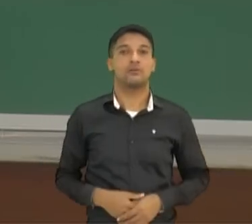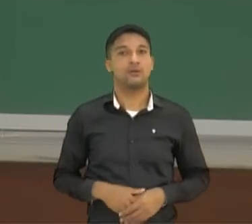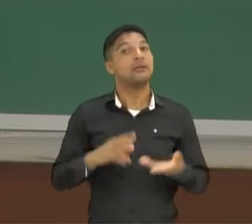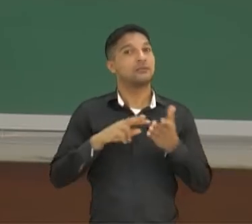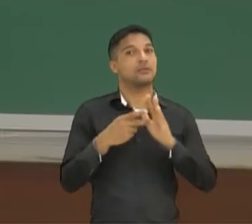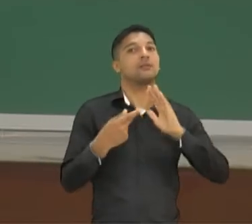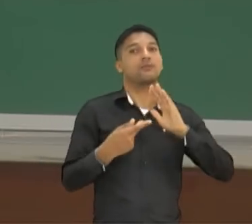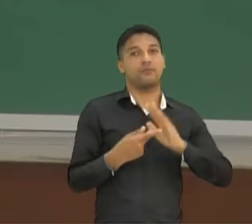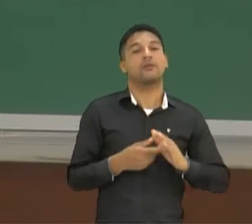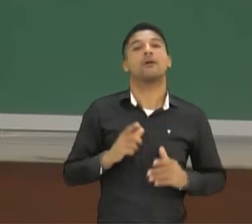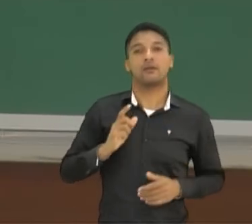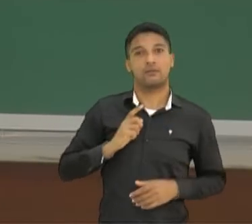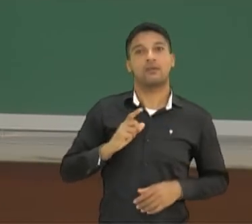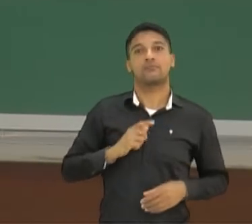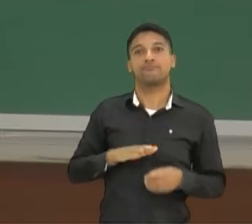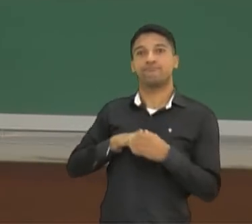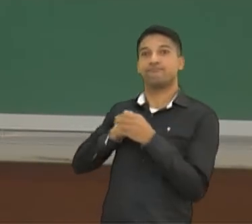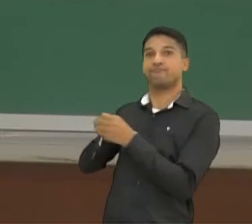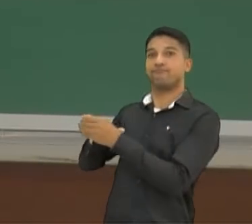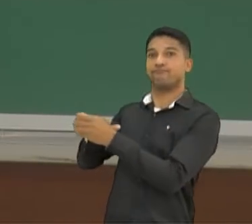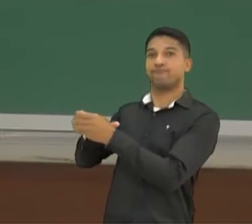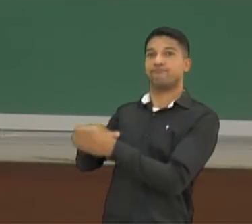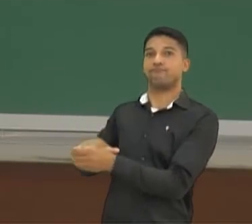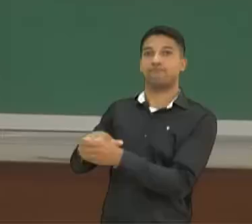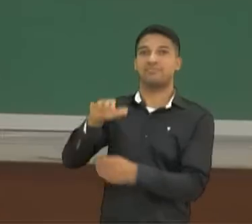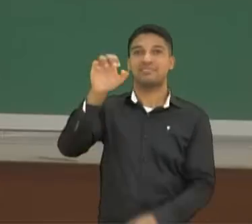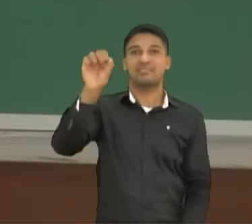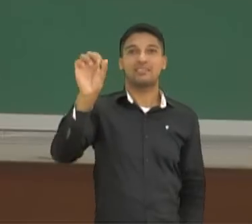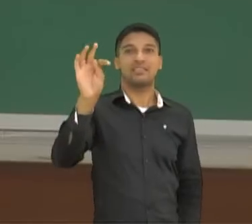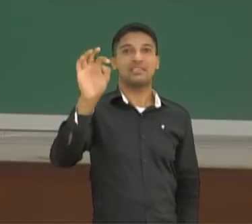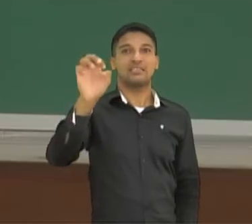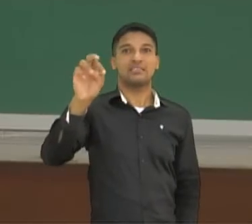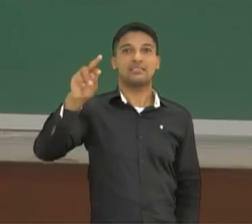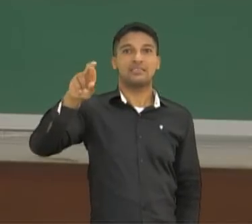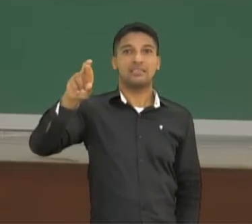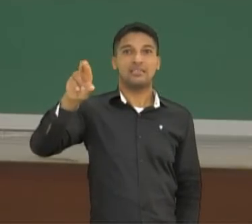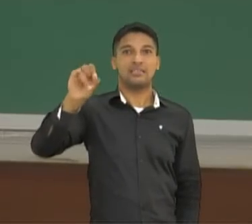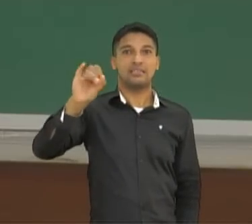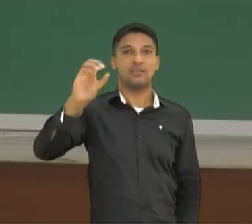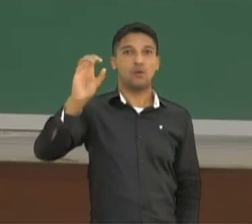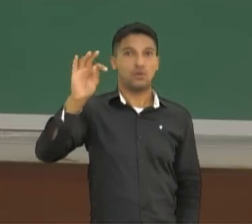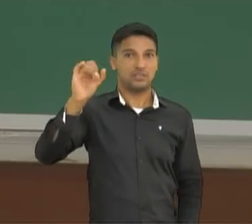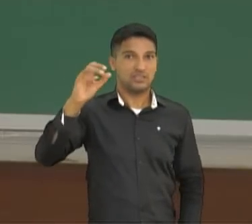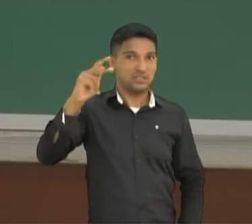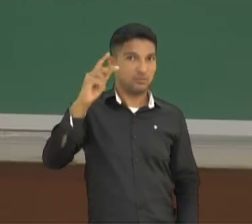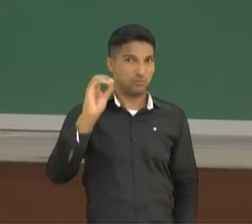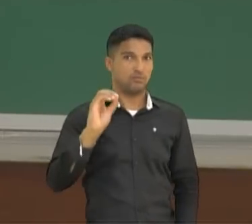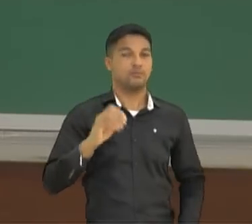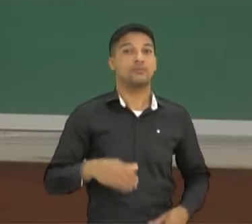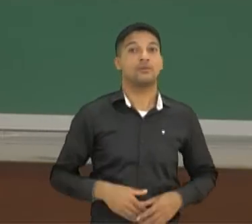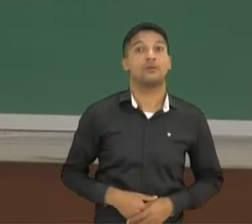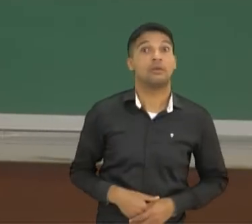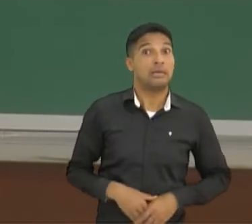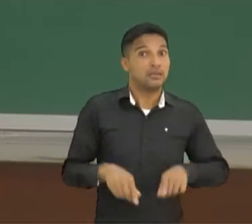né? E também o senso comum ele pode gerar preconceitos, né? Uma pessoa que mora